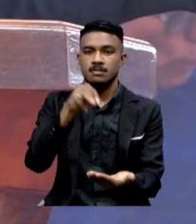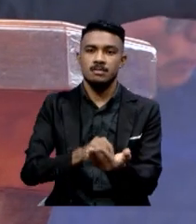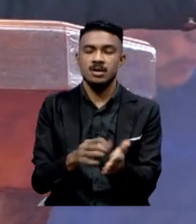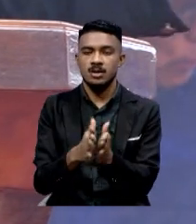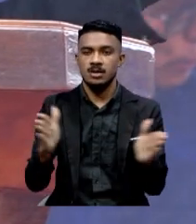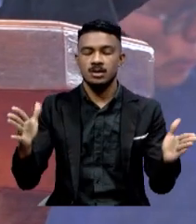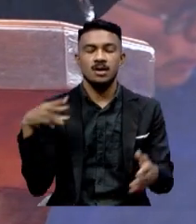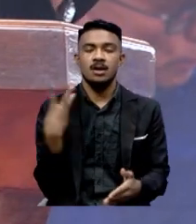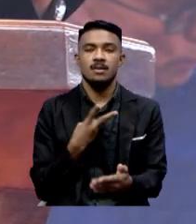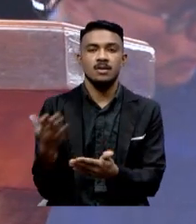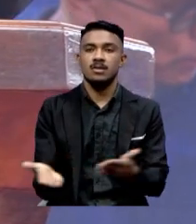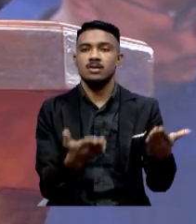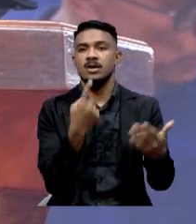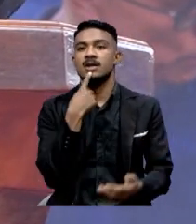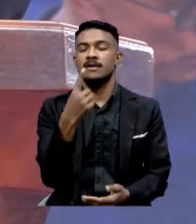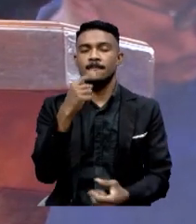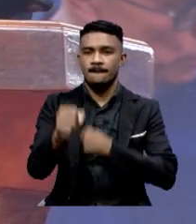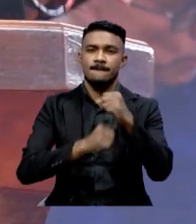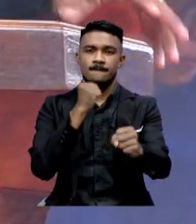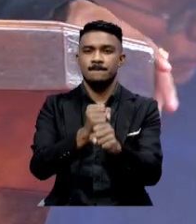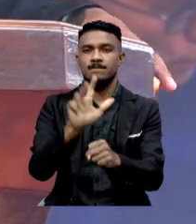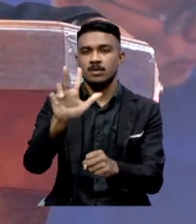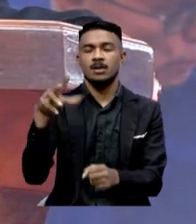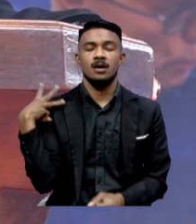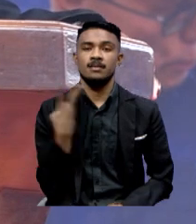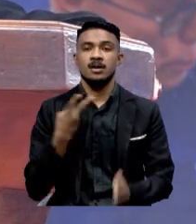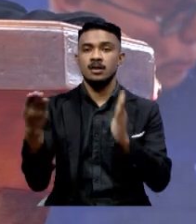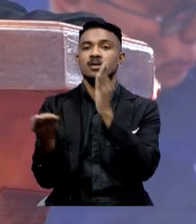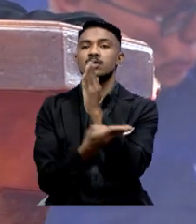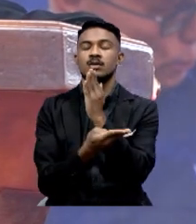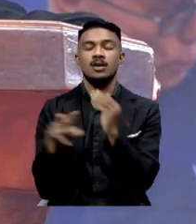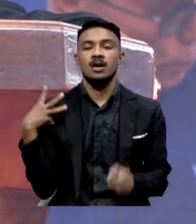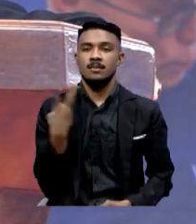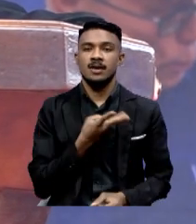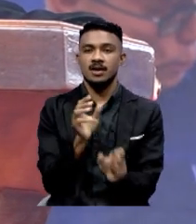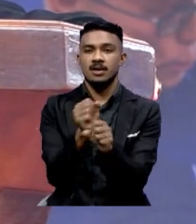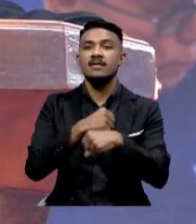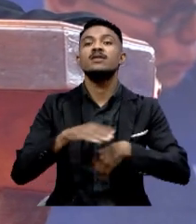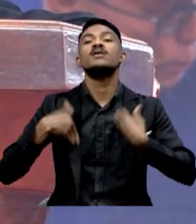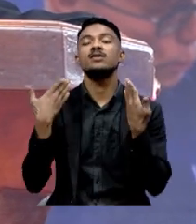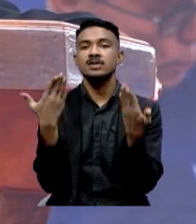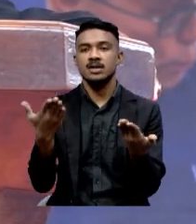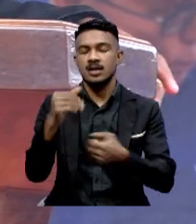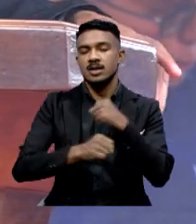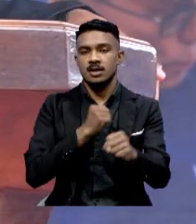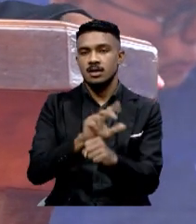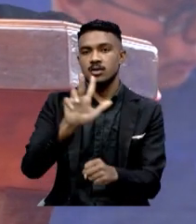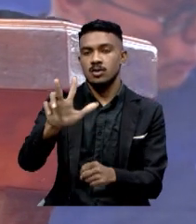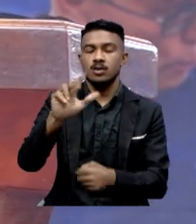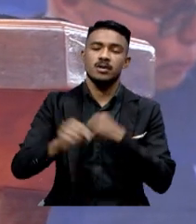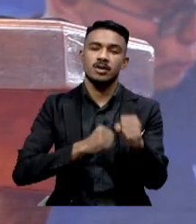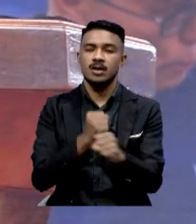O que é a melhor ideia? Tinha todo a meter se a minha café, né? Vamos lá. Tinha todo, né? Cada tinha, e te vou dizer,